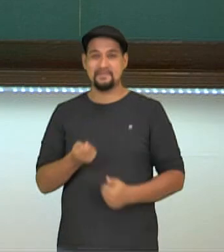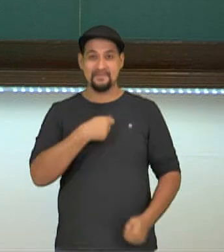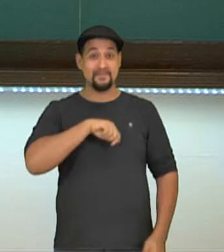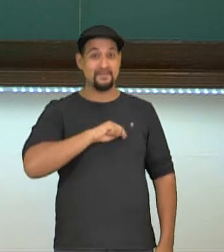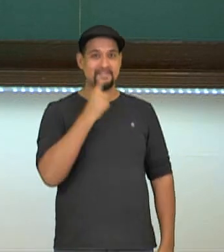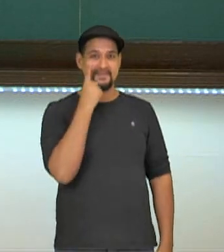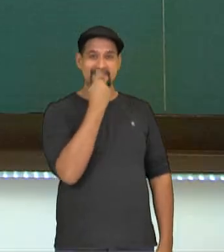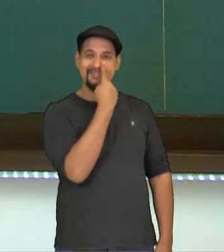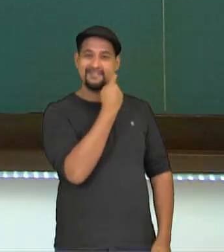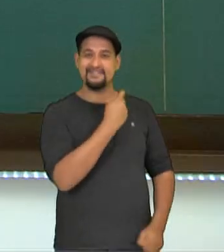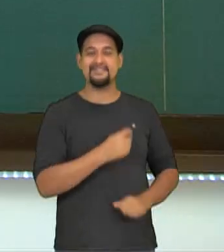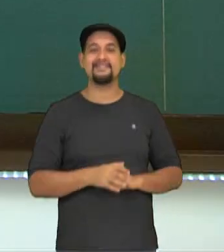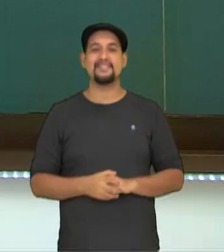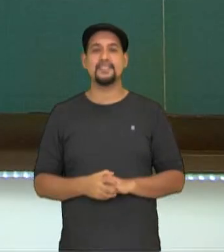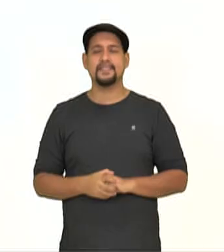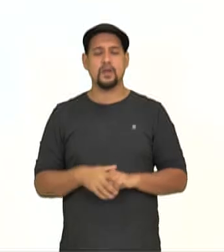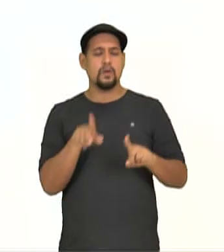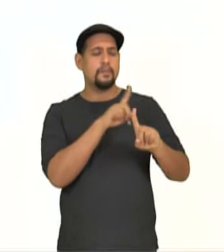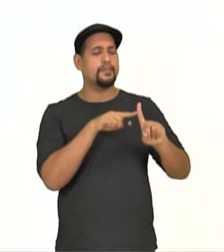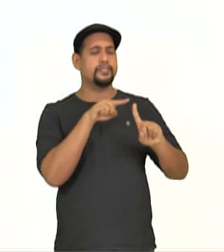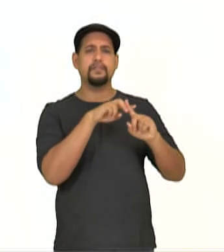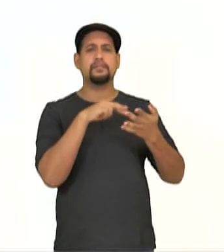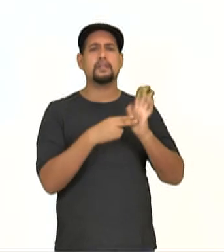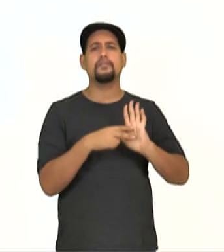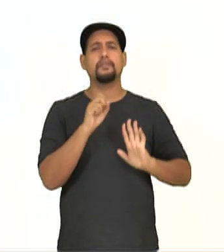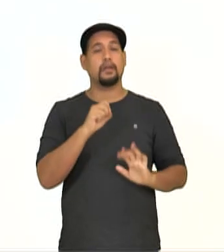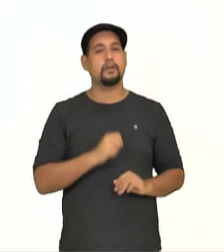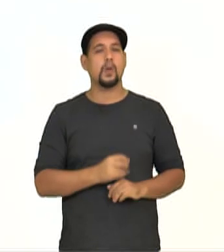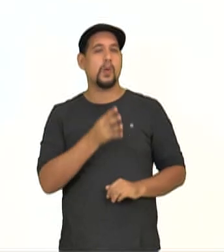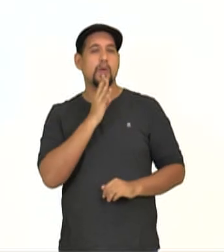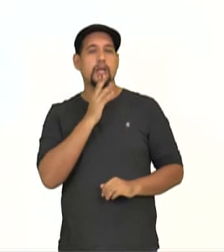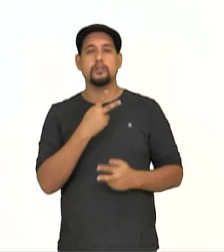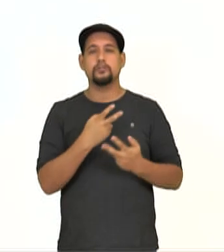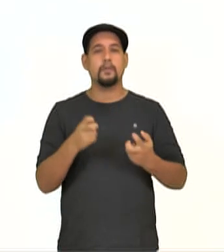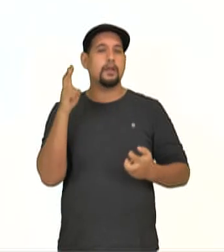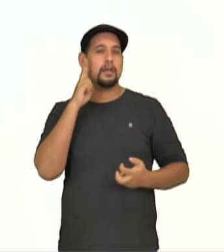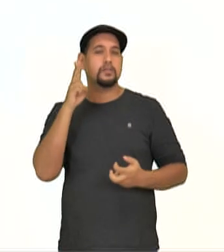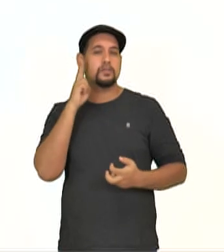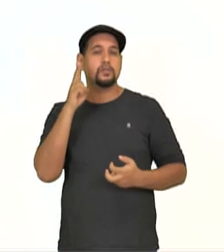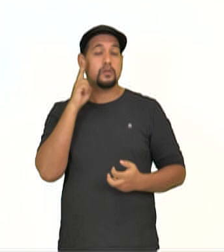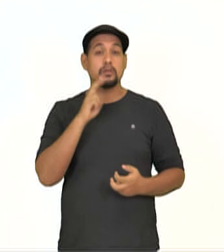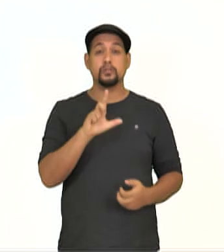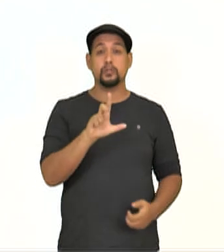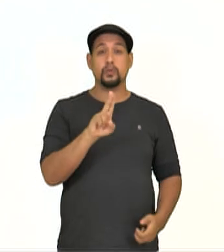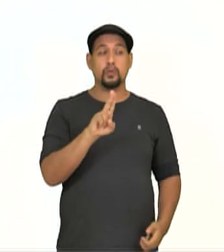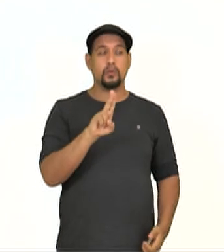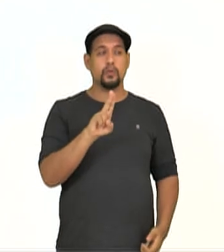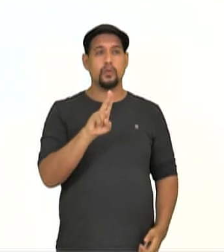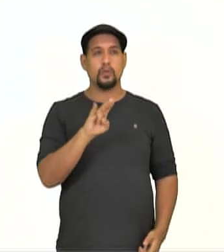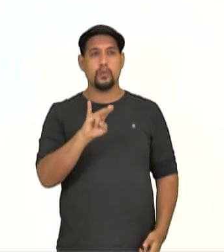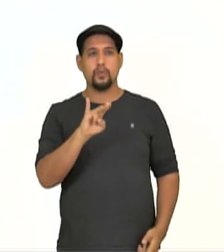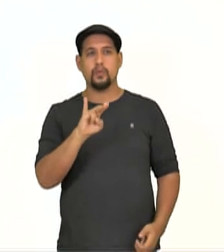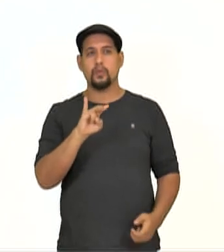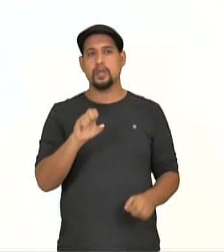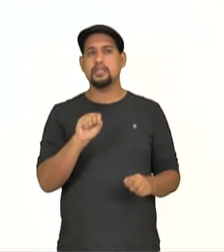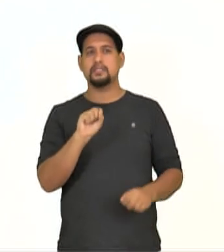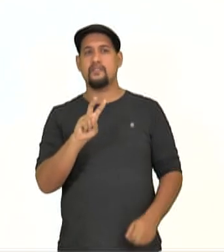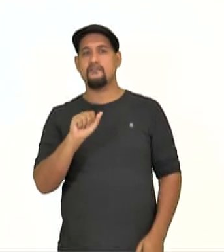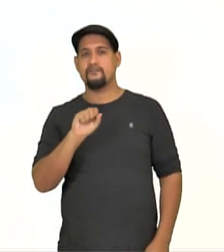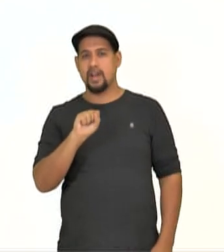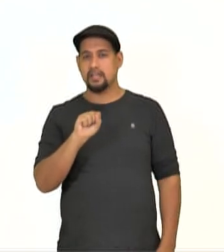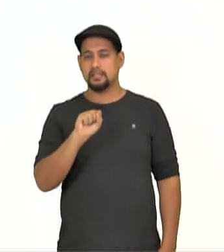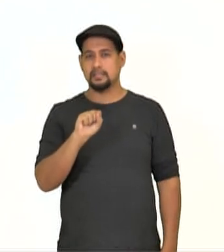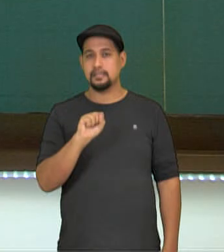lá? Os nossos objetivos: conhecer um pouco mais da história de Luís Vaz de Camões e William